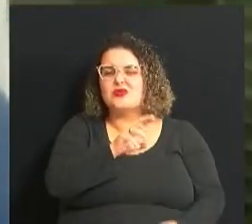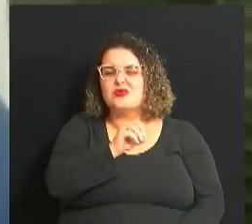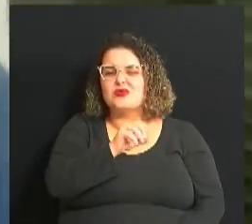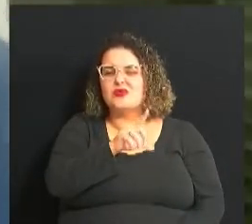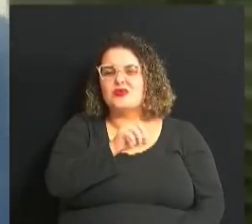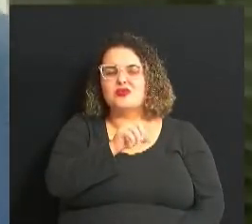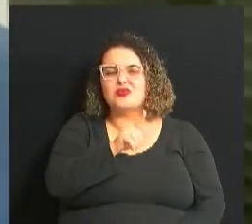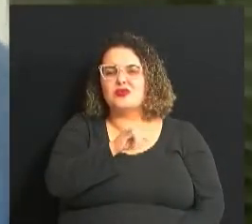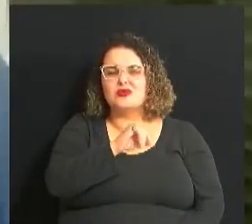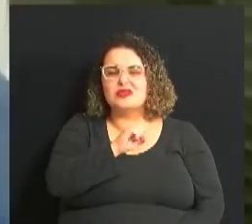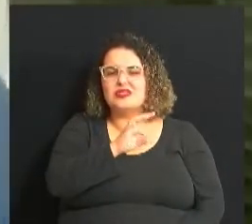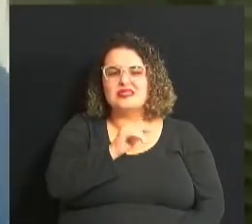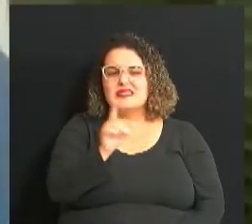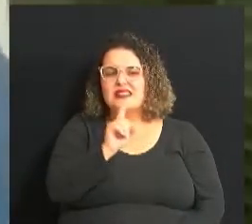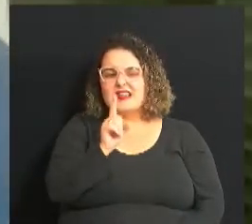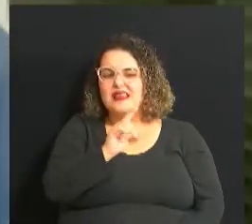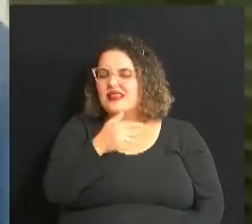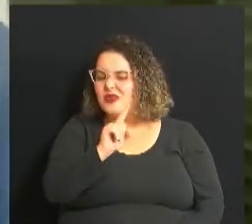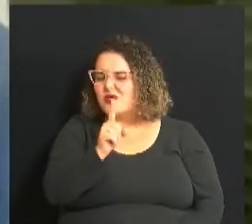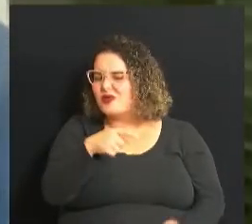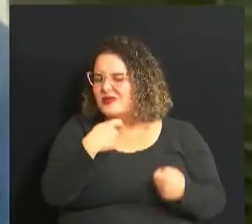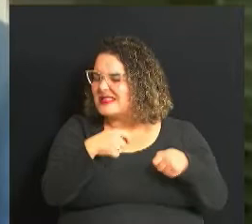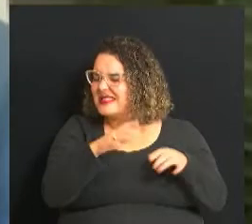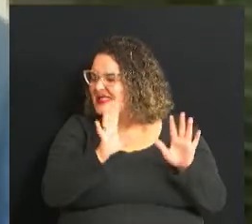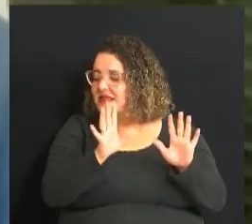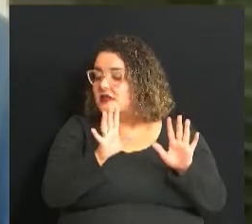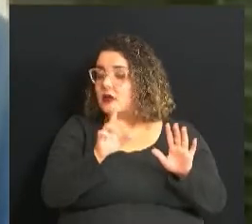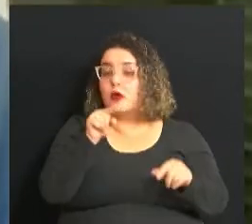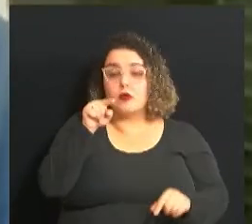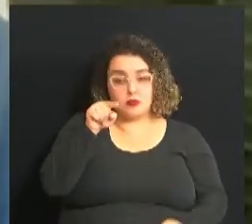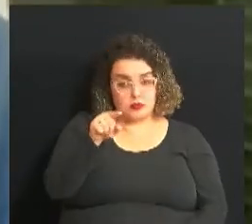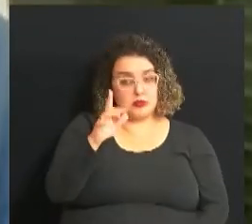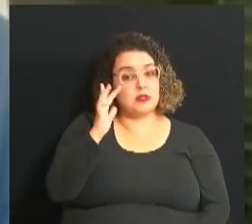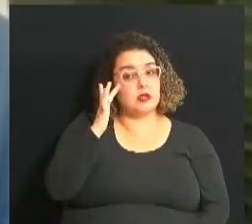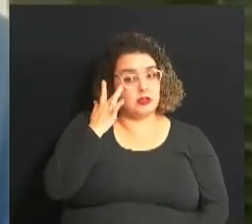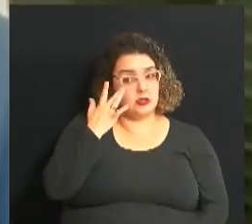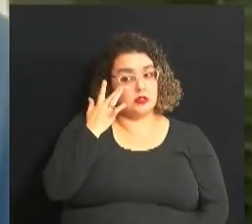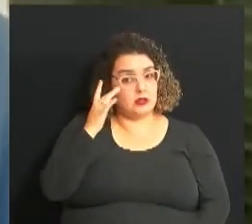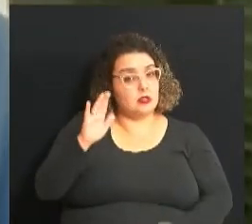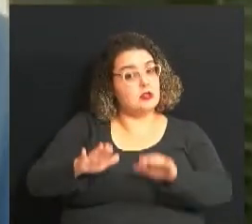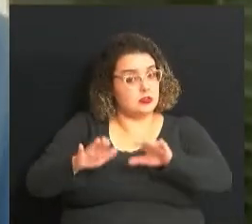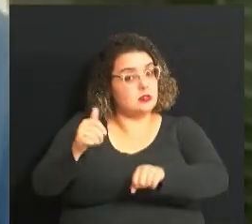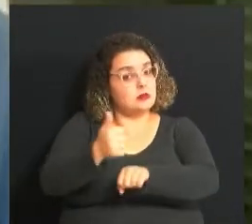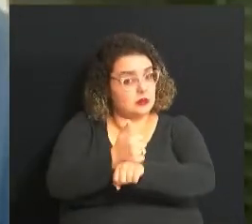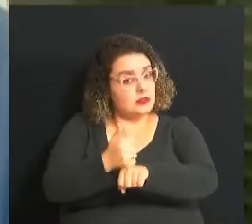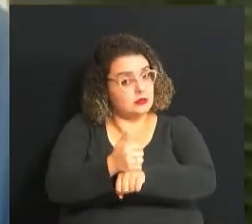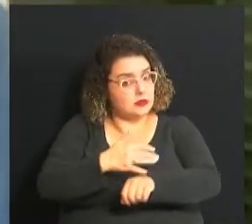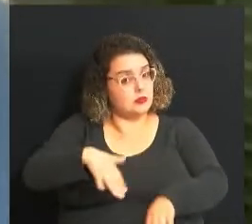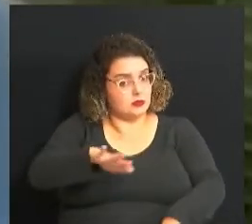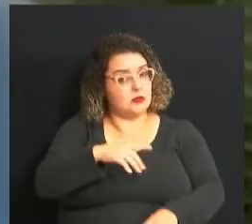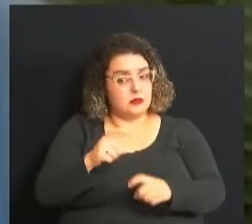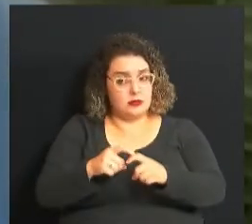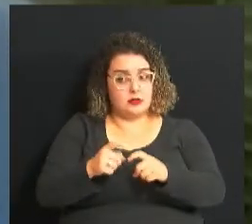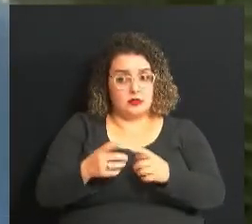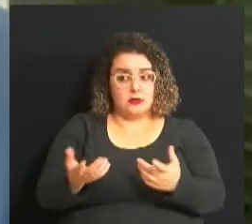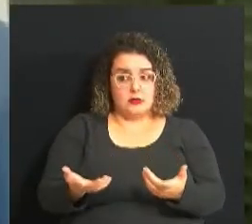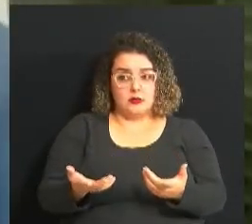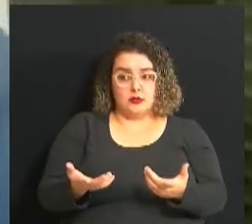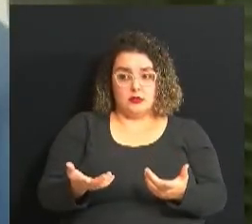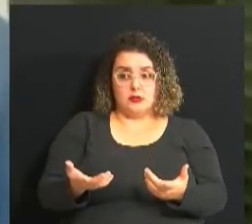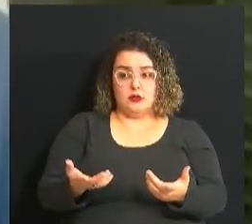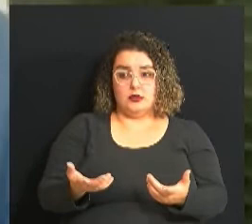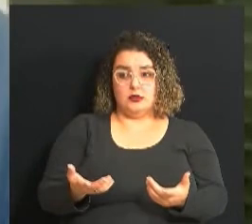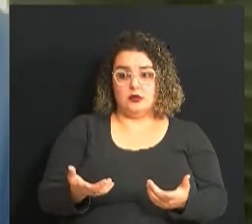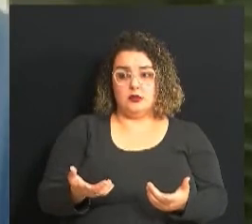exame, eu digo o seguinte: você que acha, às vezes profissionais da nossa área, médicos ou indivíduos estaticistas, por